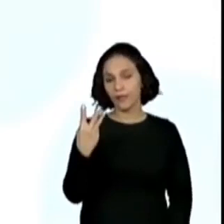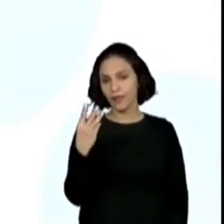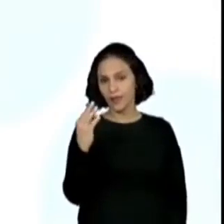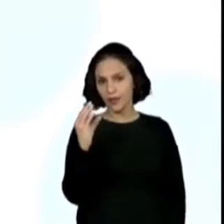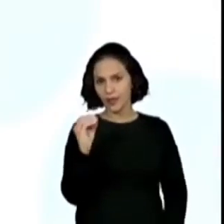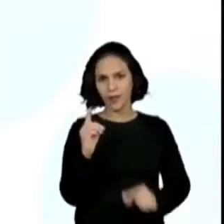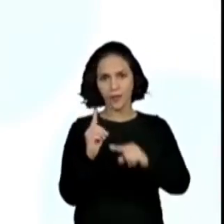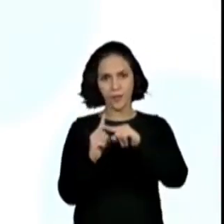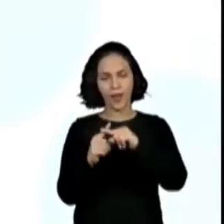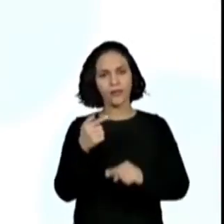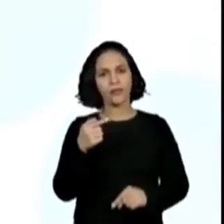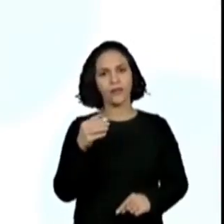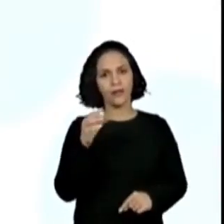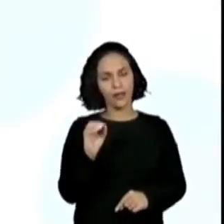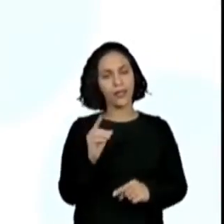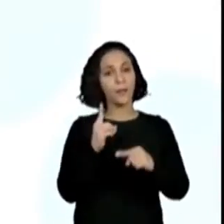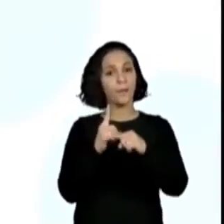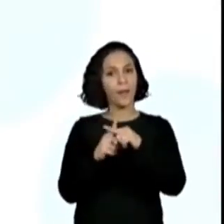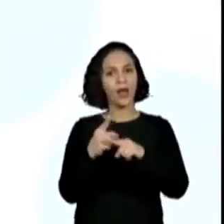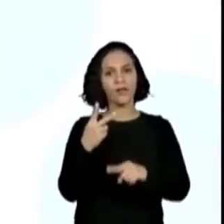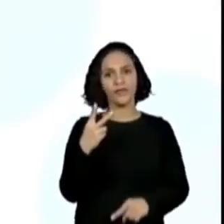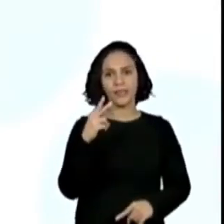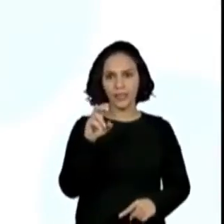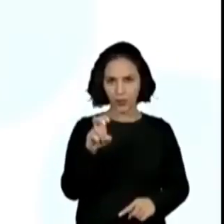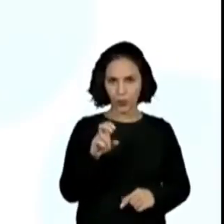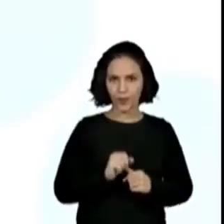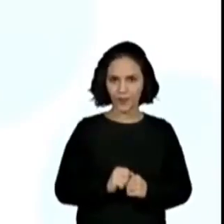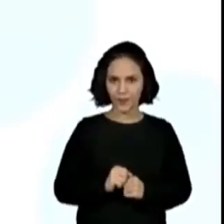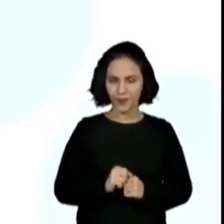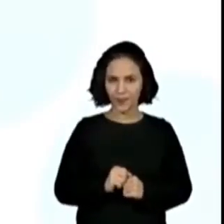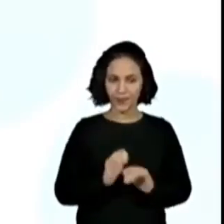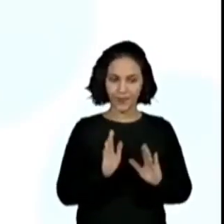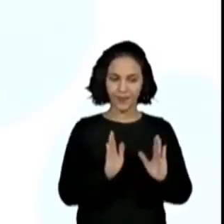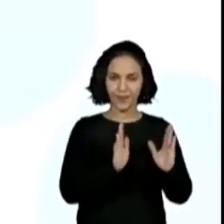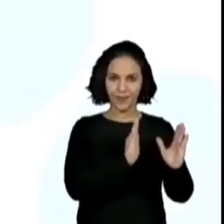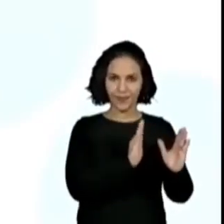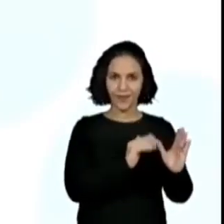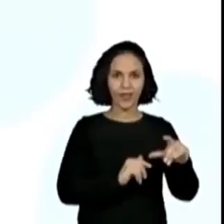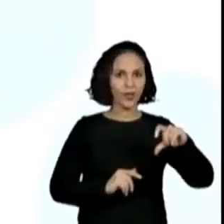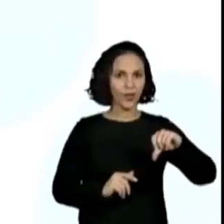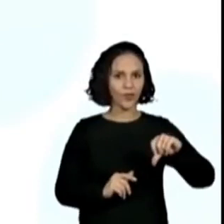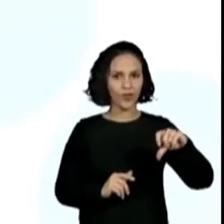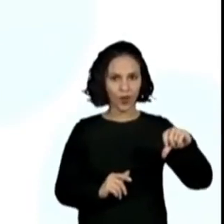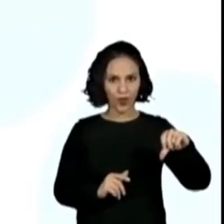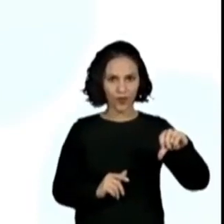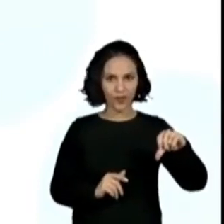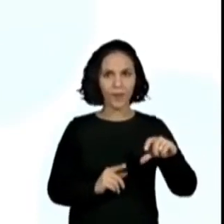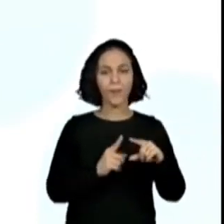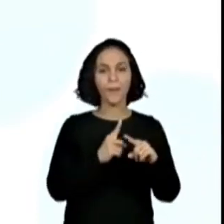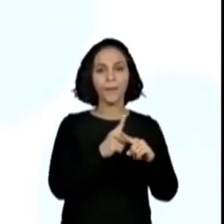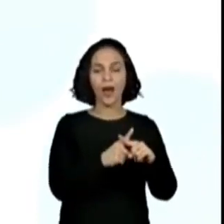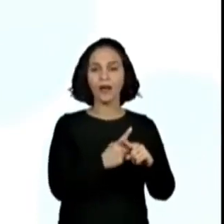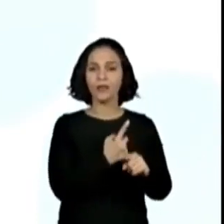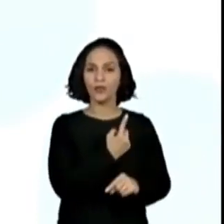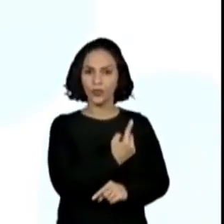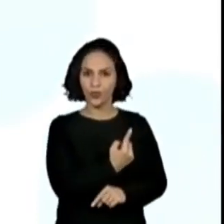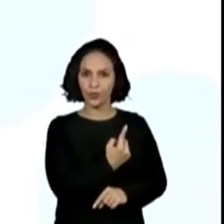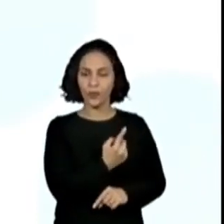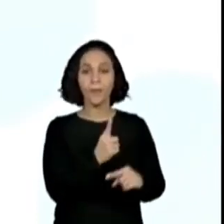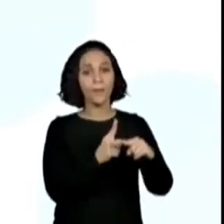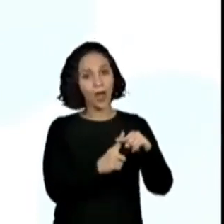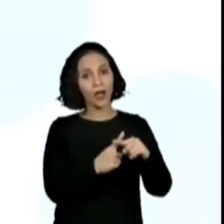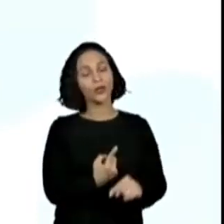+ 70 + 25 e 9 mais 1